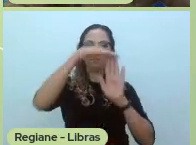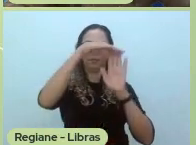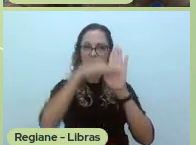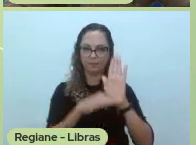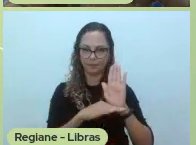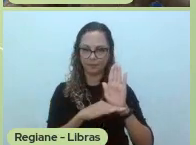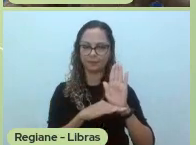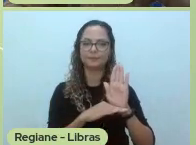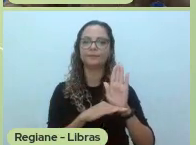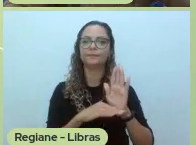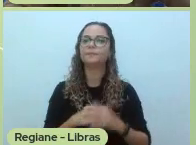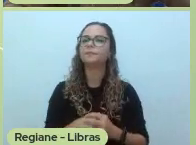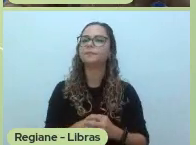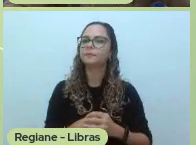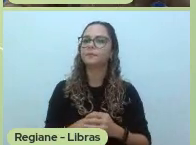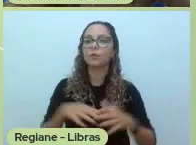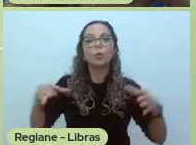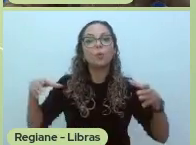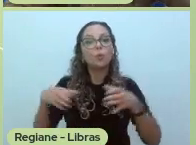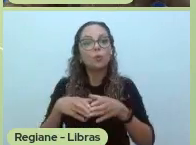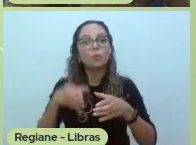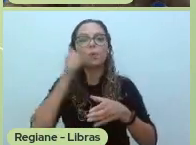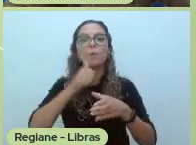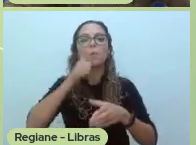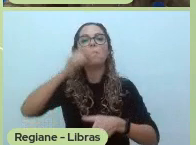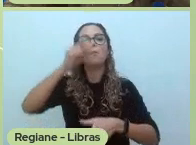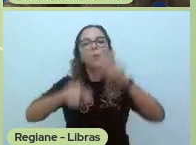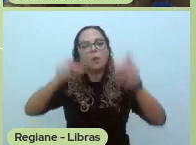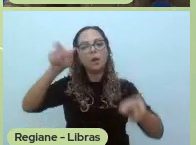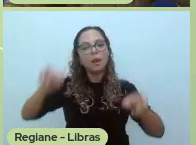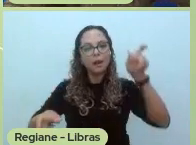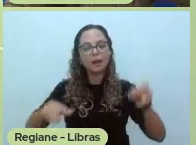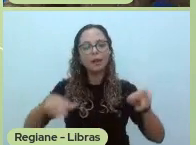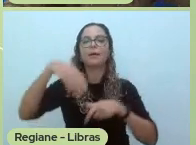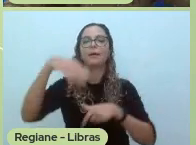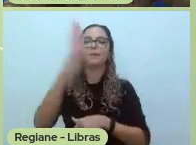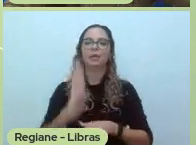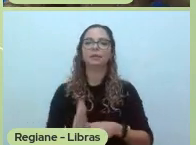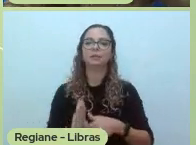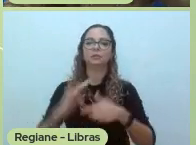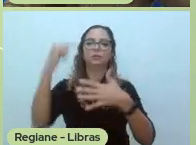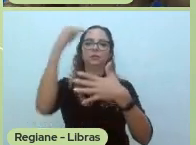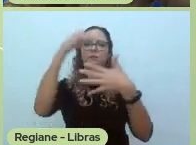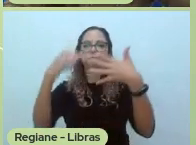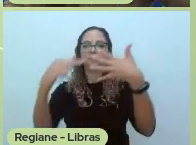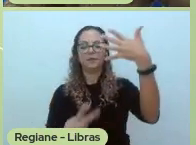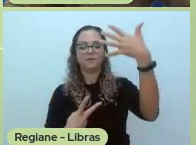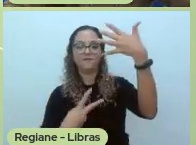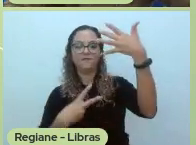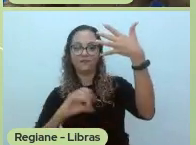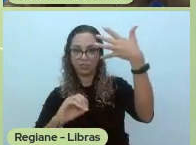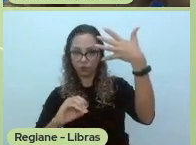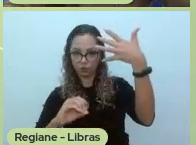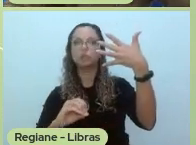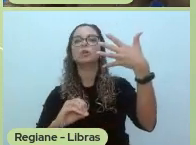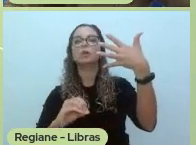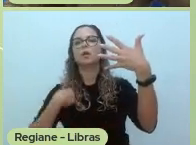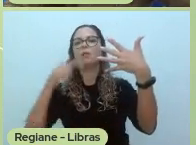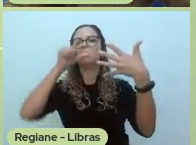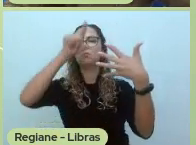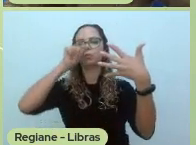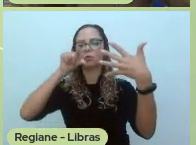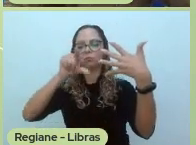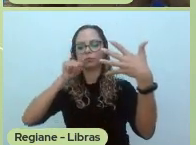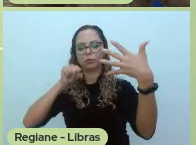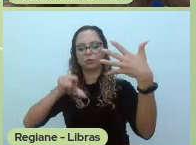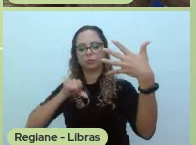do Grupo Mulheres do Brasil, eu selecionei algumas que estão mais diretamente relacionadas com a